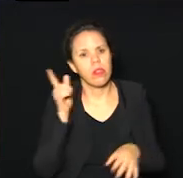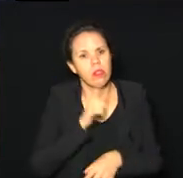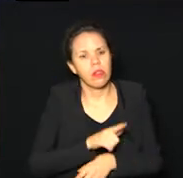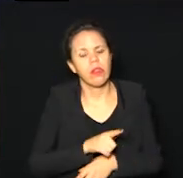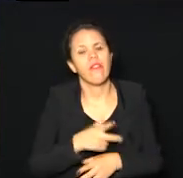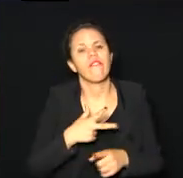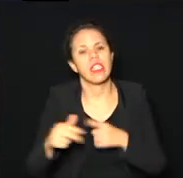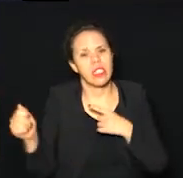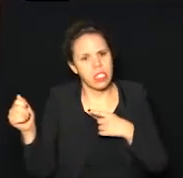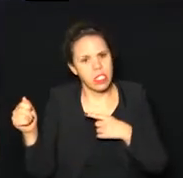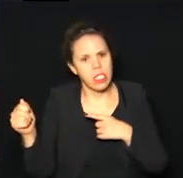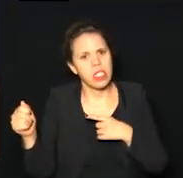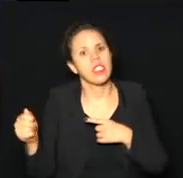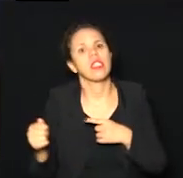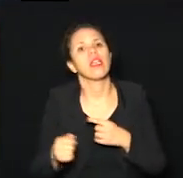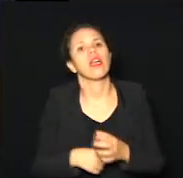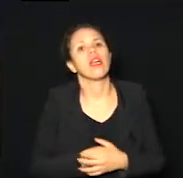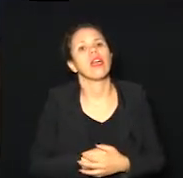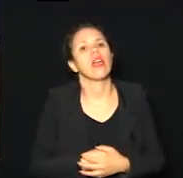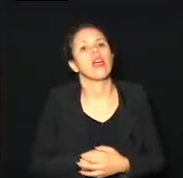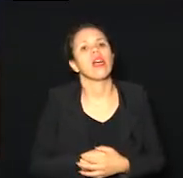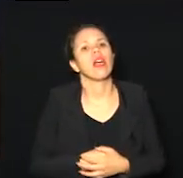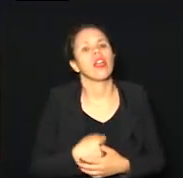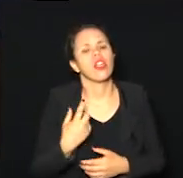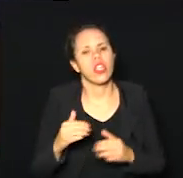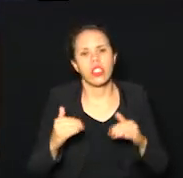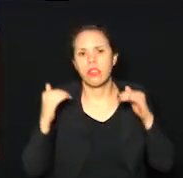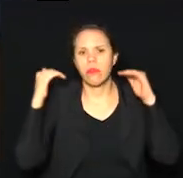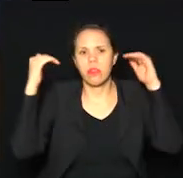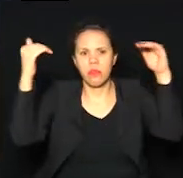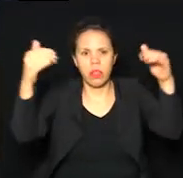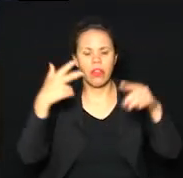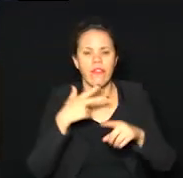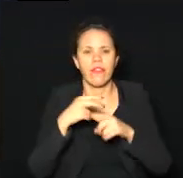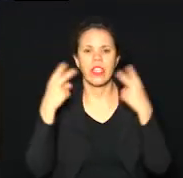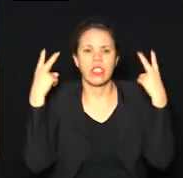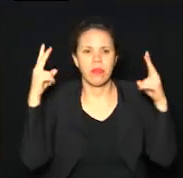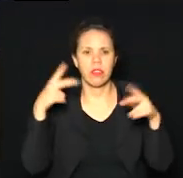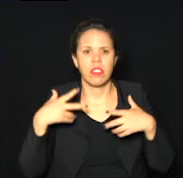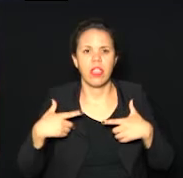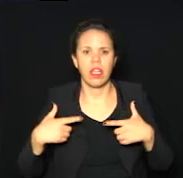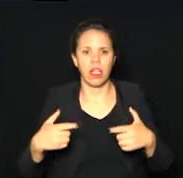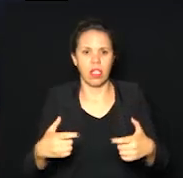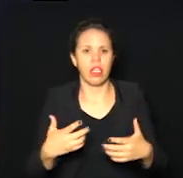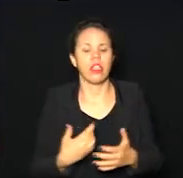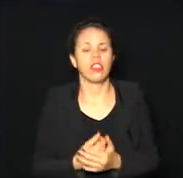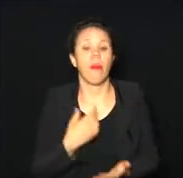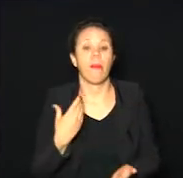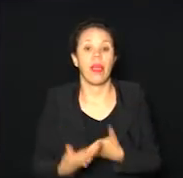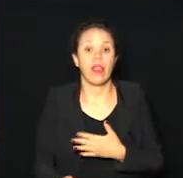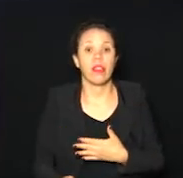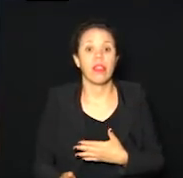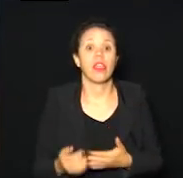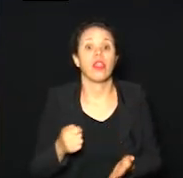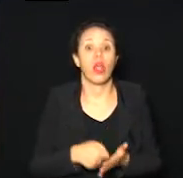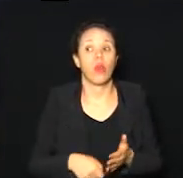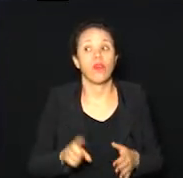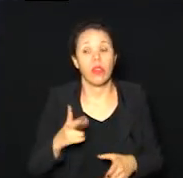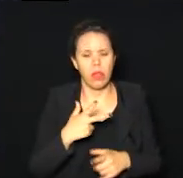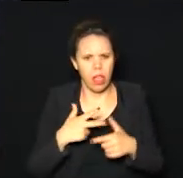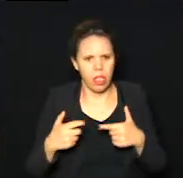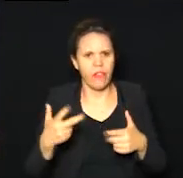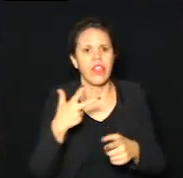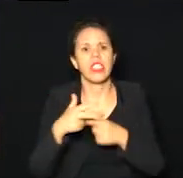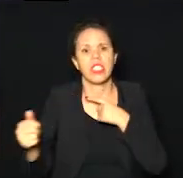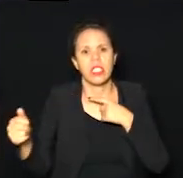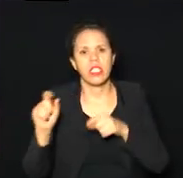vamos vencer, eles vão matar alguns, mas nós somos maiores e venceremos a guerra. Só estamos perdendo uma batalha, mas a guerra será